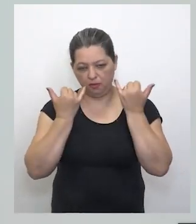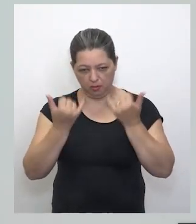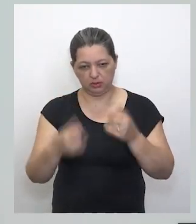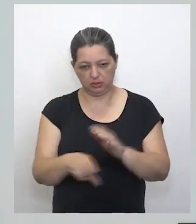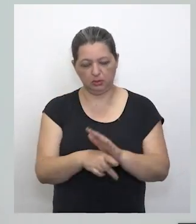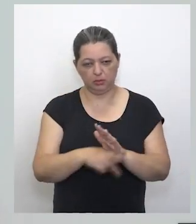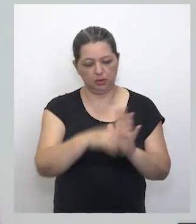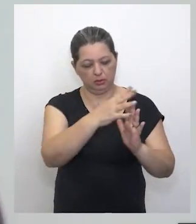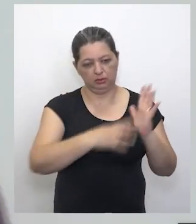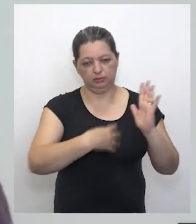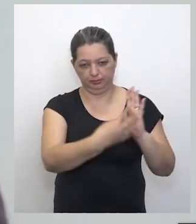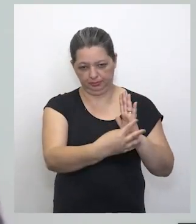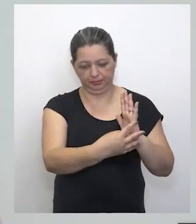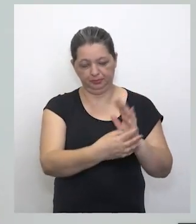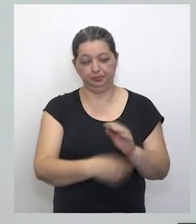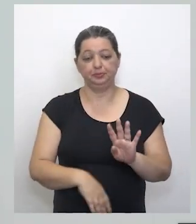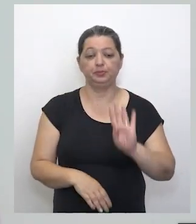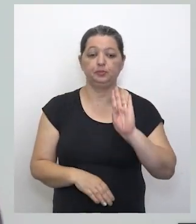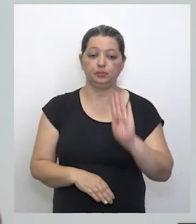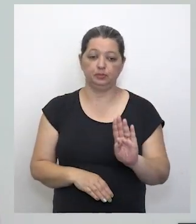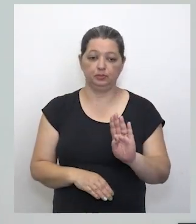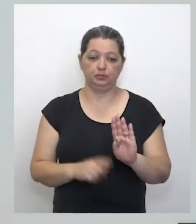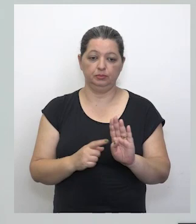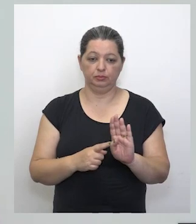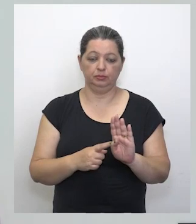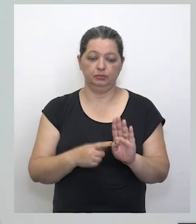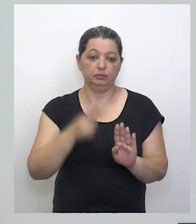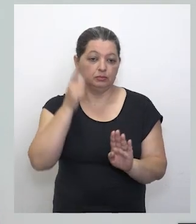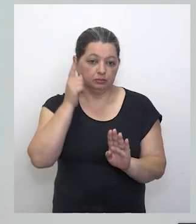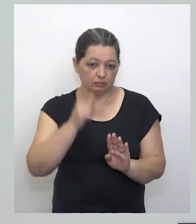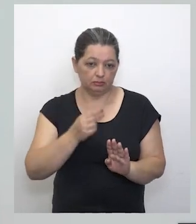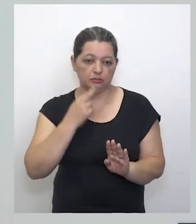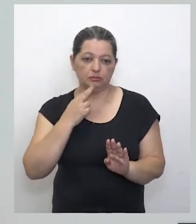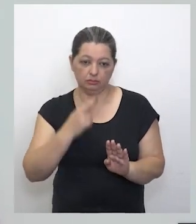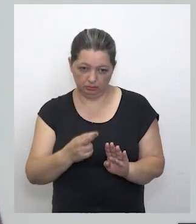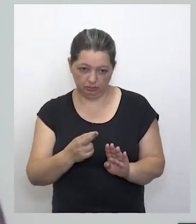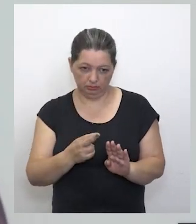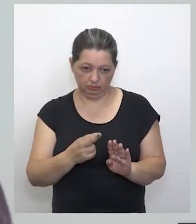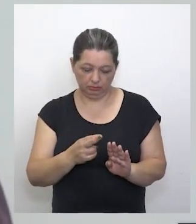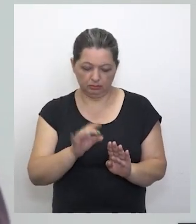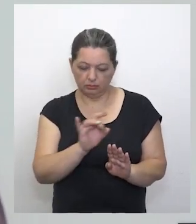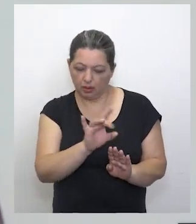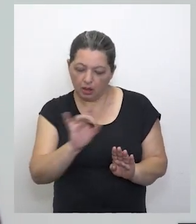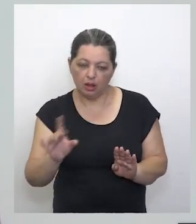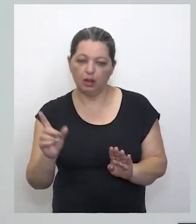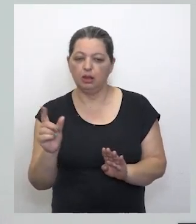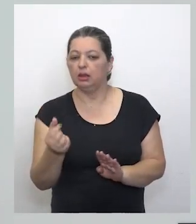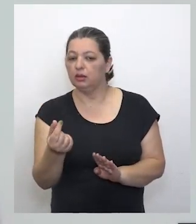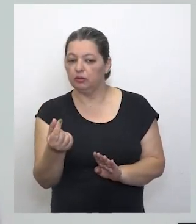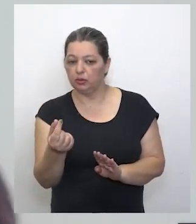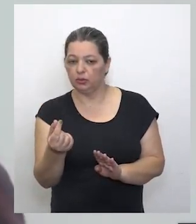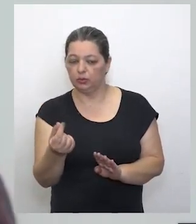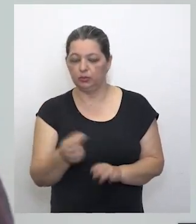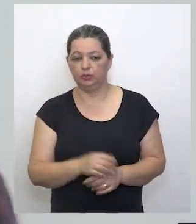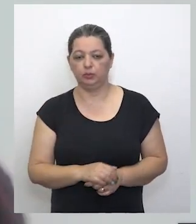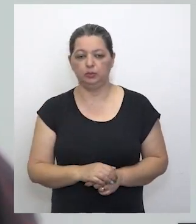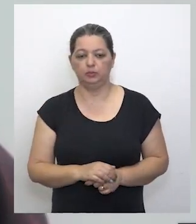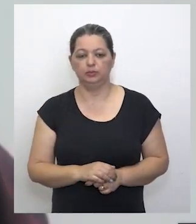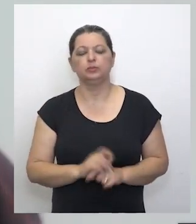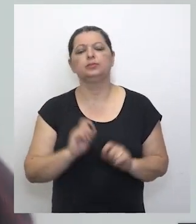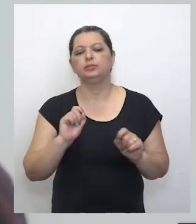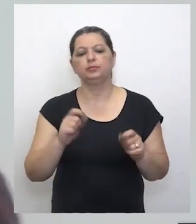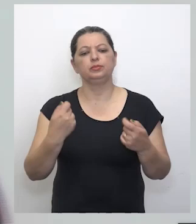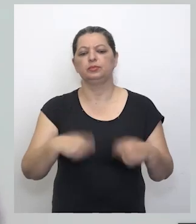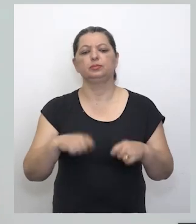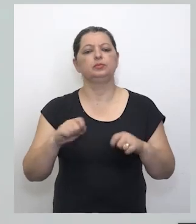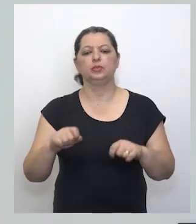B, é solicitado que se encontre o valor a ser pago em cada prestação. Para isso, o que vai ser necessário?